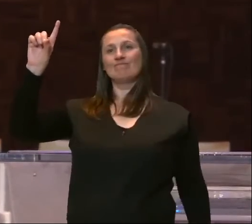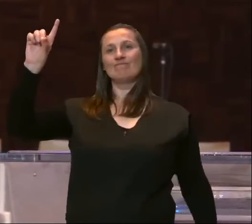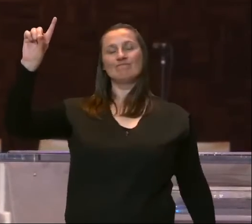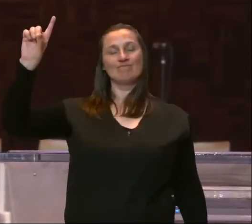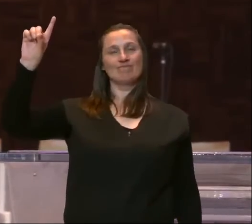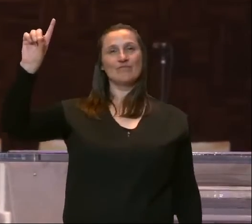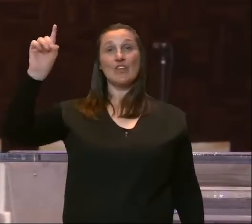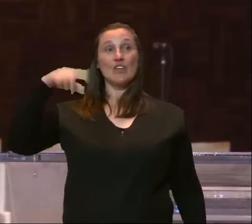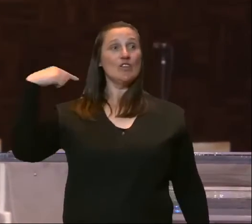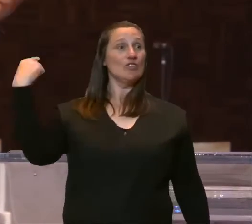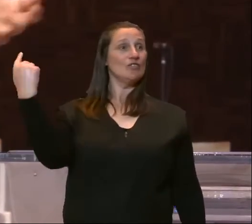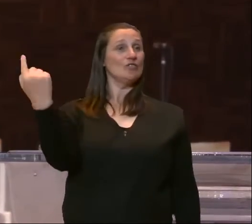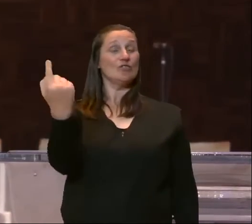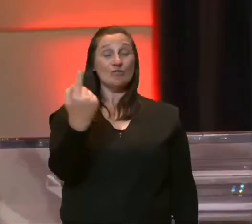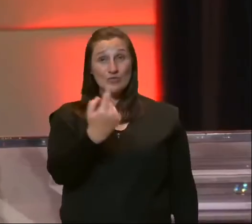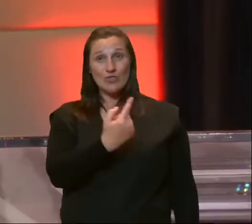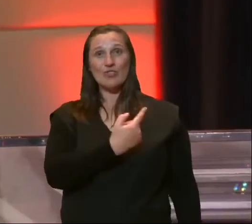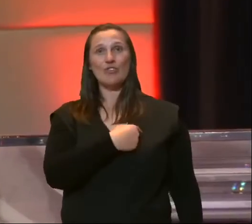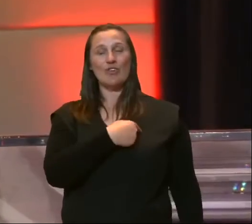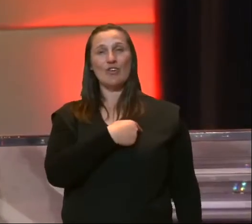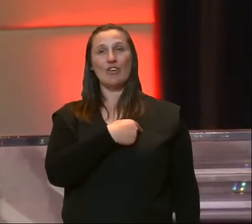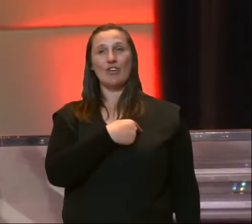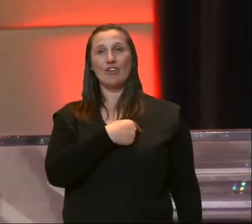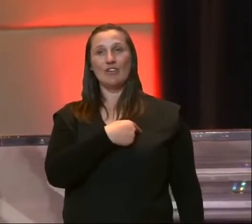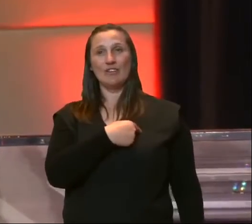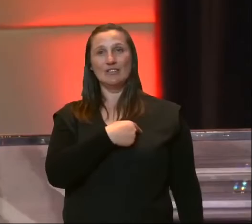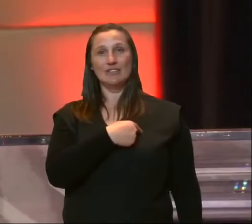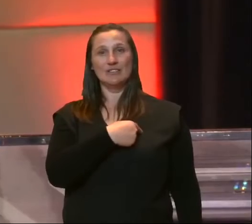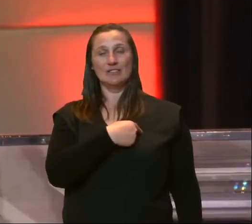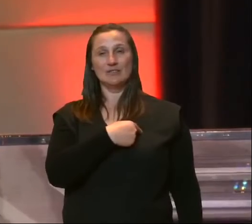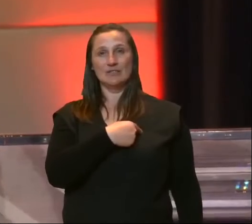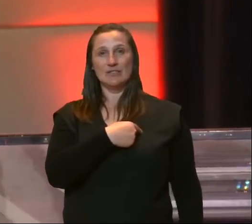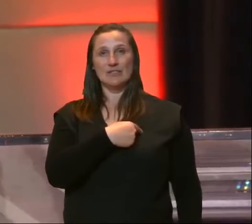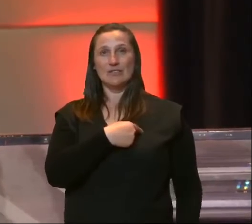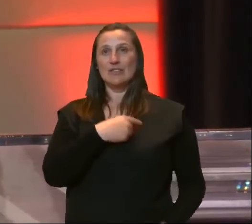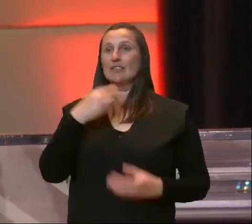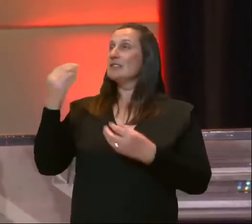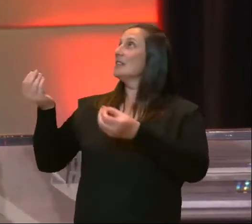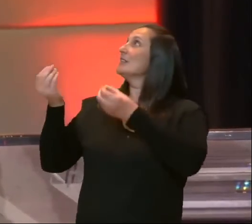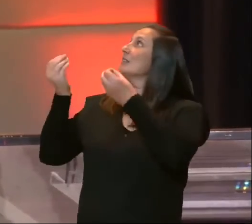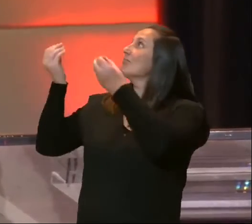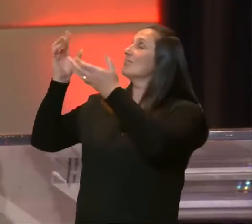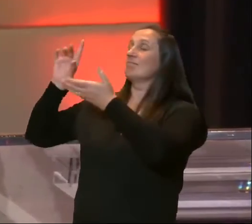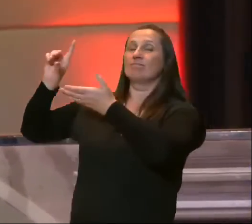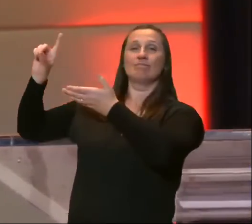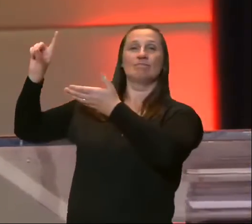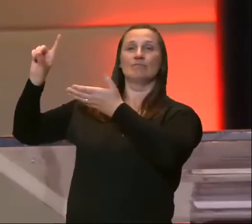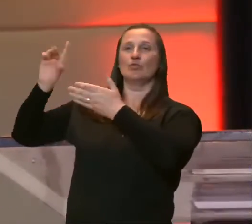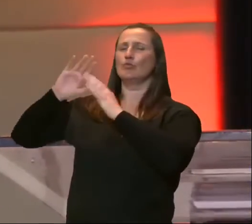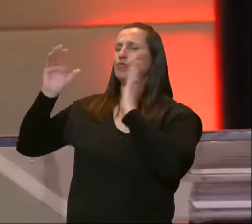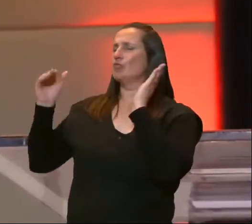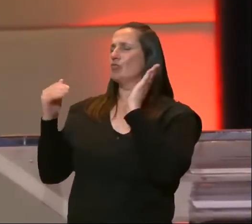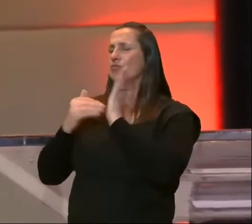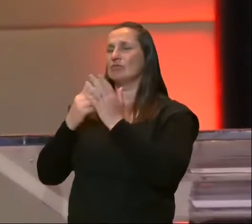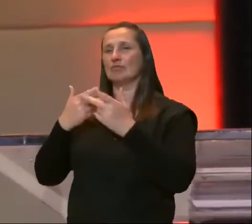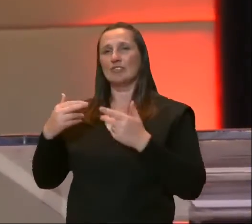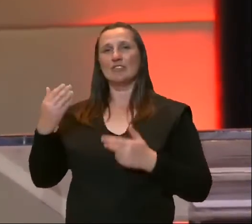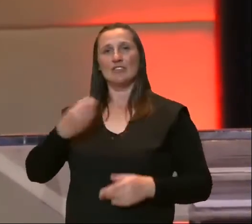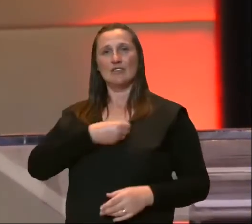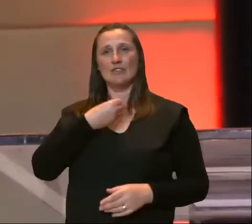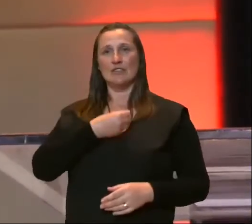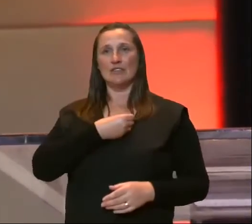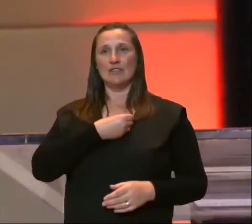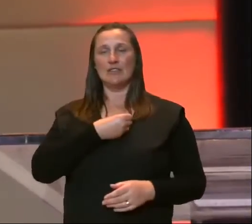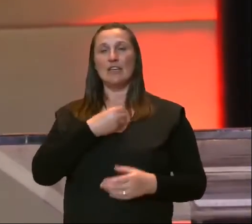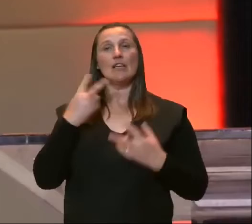Nós colocamos aquilo que representa a nossa autoridade sobre as coisas da vida no chão, como a coroa no